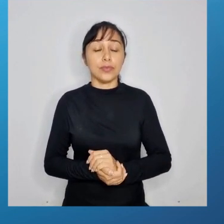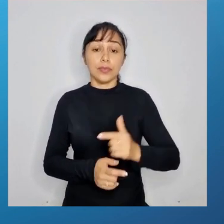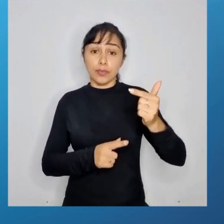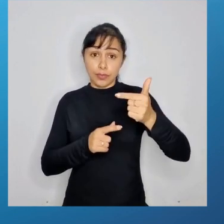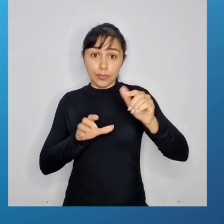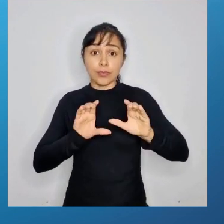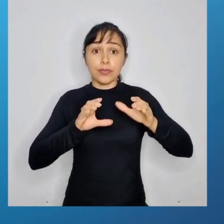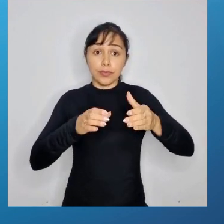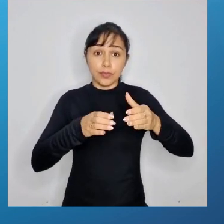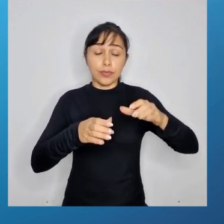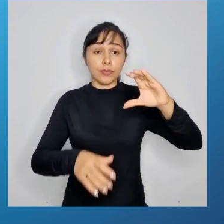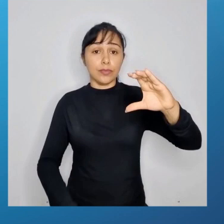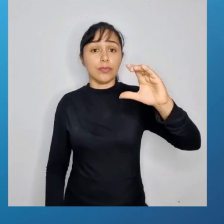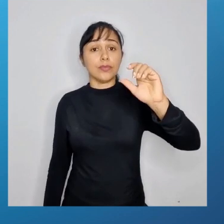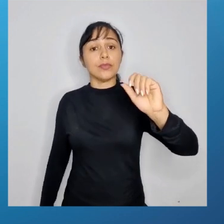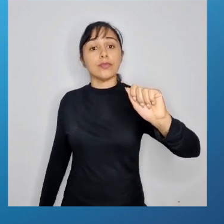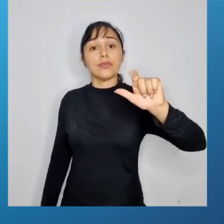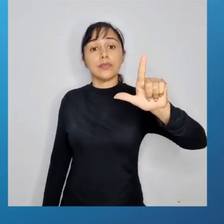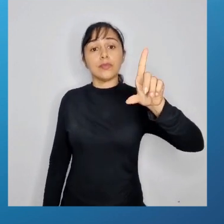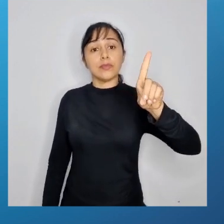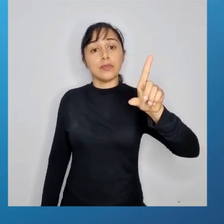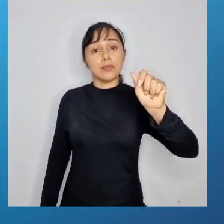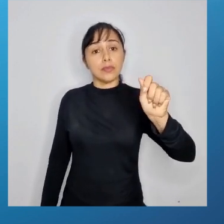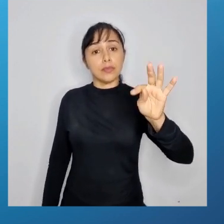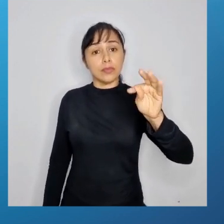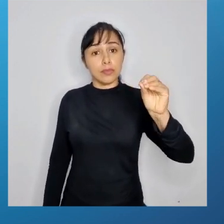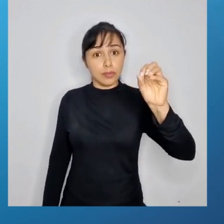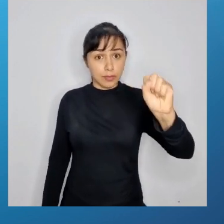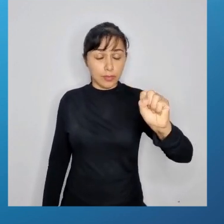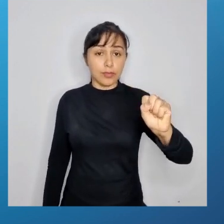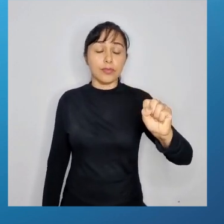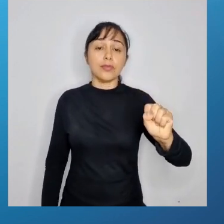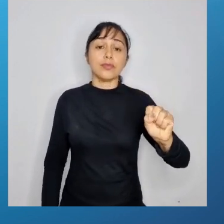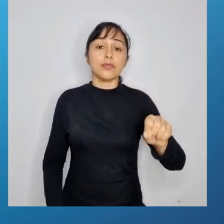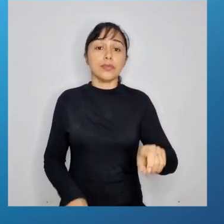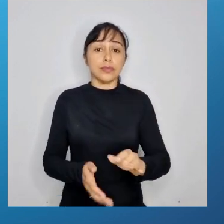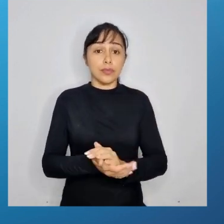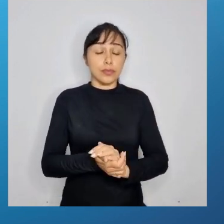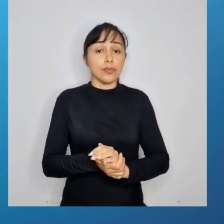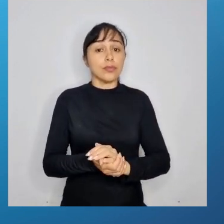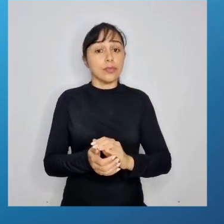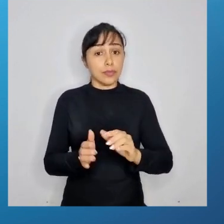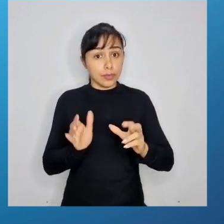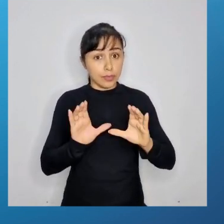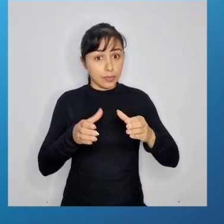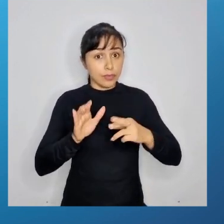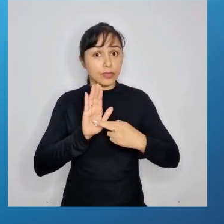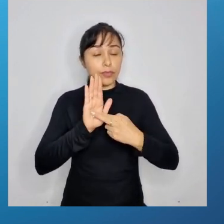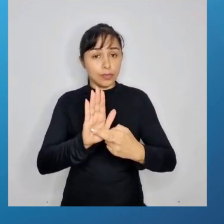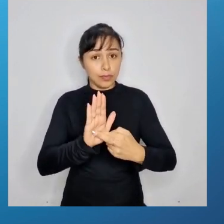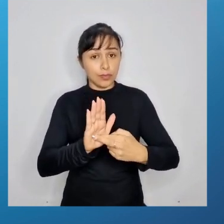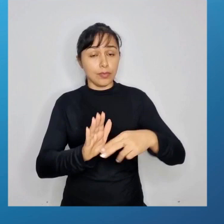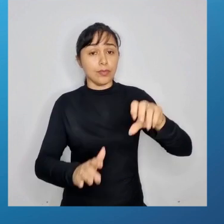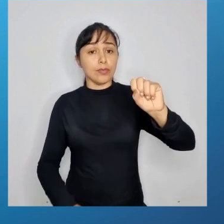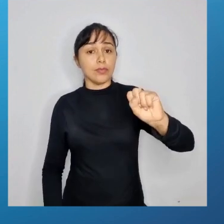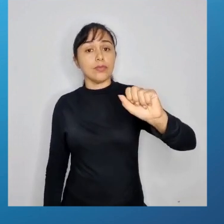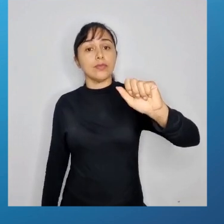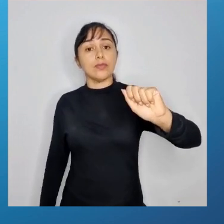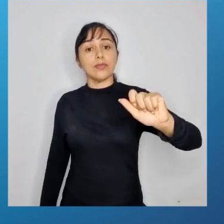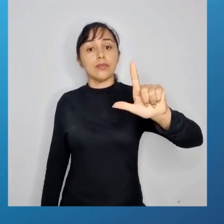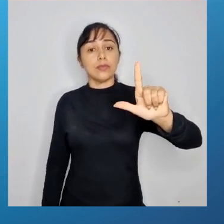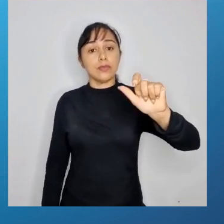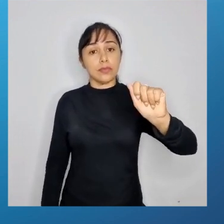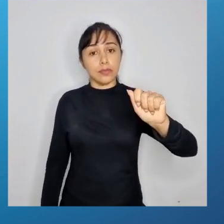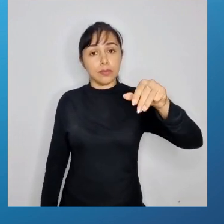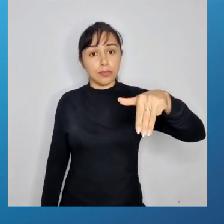Segunda ordem, caudatos, tá? Aqui, também chamado de urodelos, nós temos a representação de salamandras, tritões.